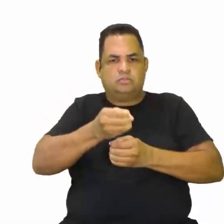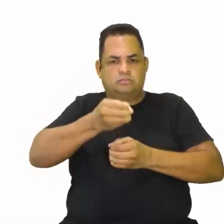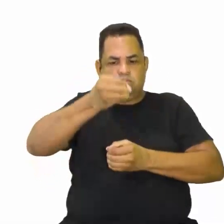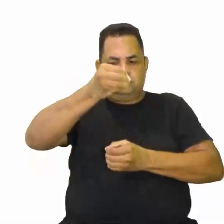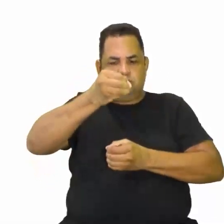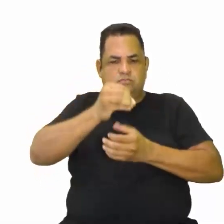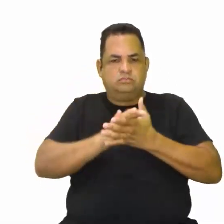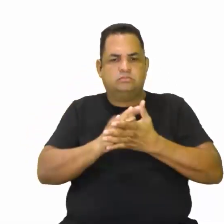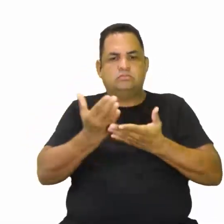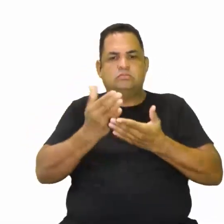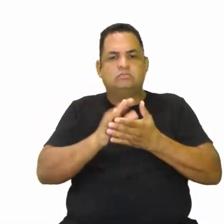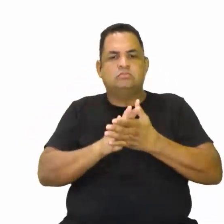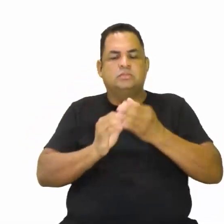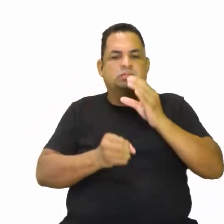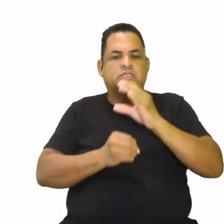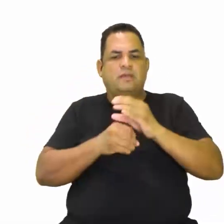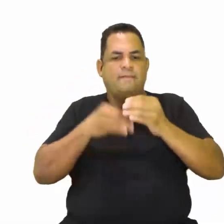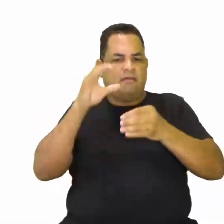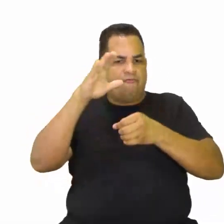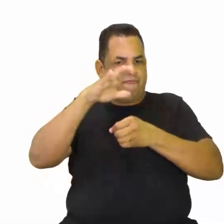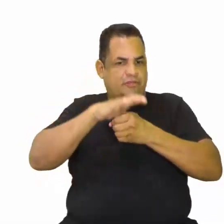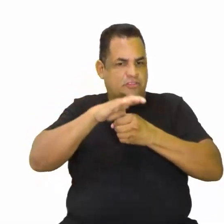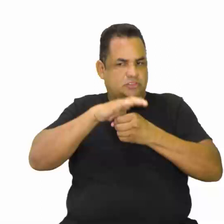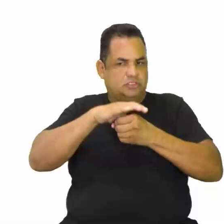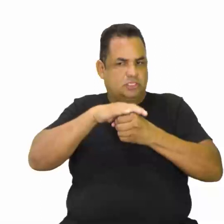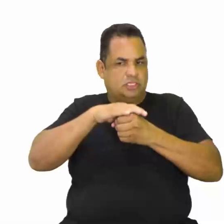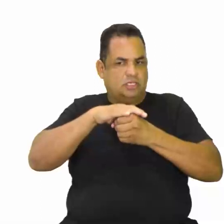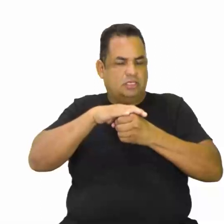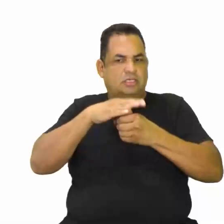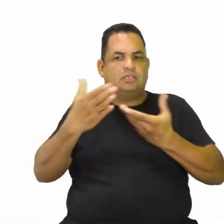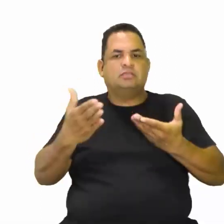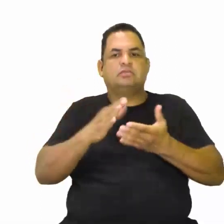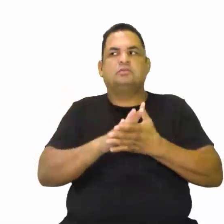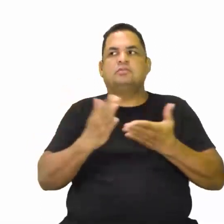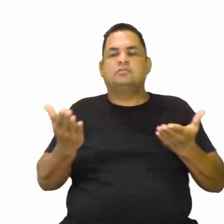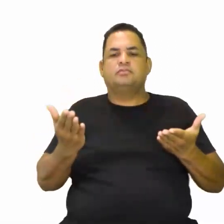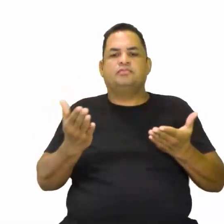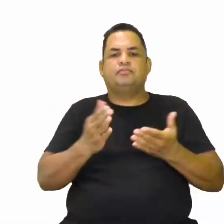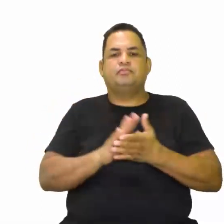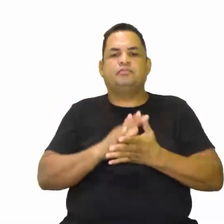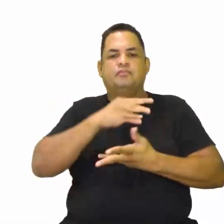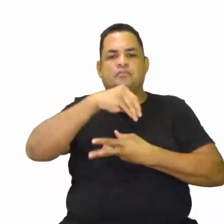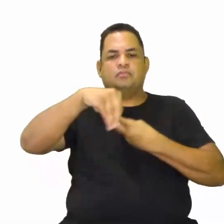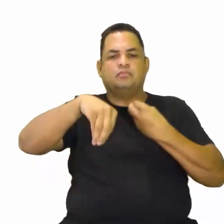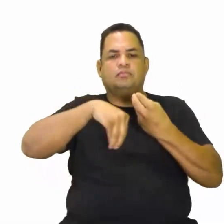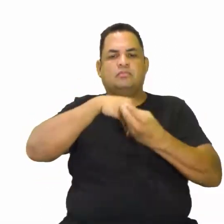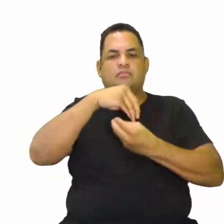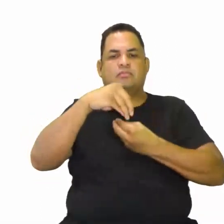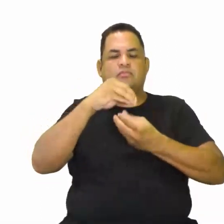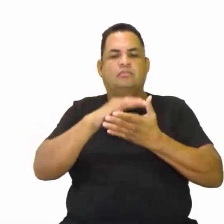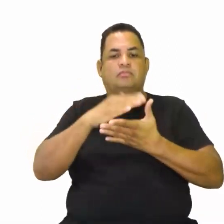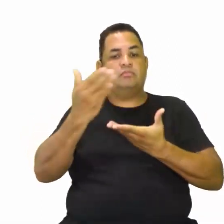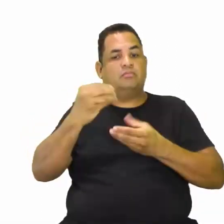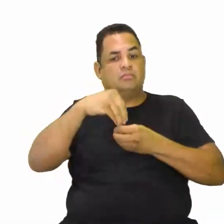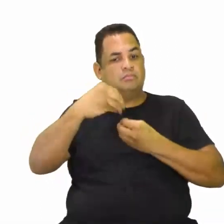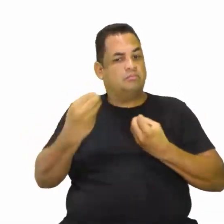para garantir a vedação e não passar, digamos, a mistura para a parte externa.